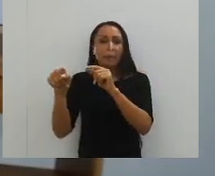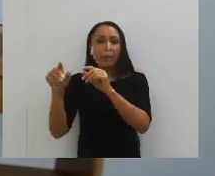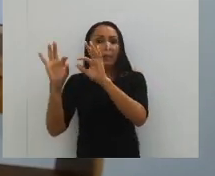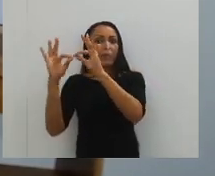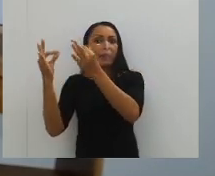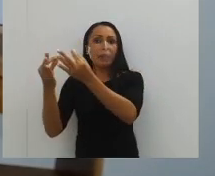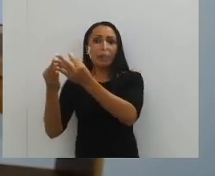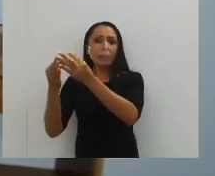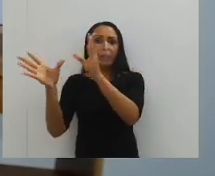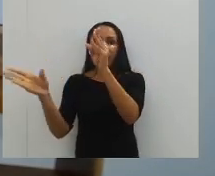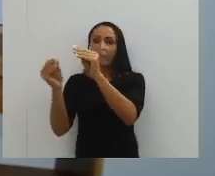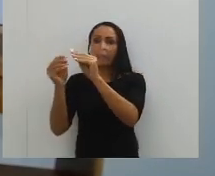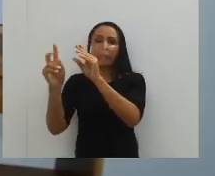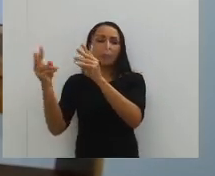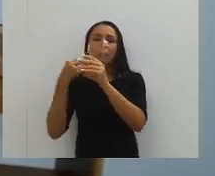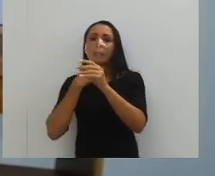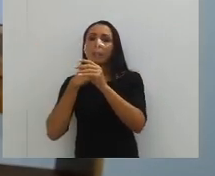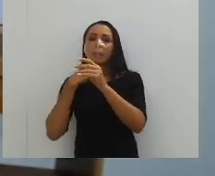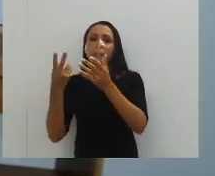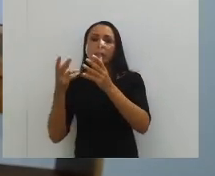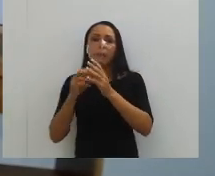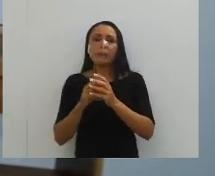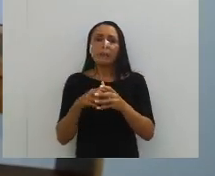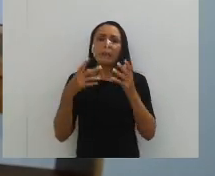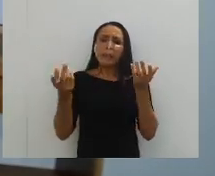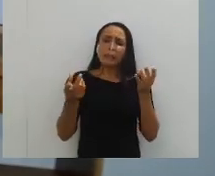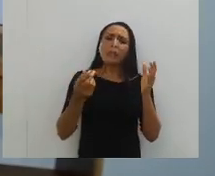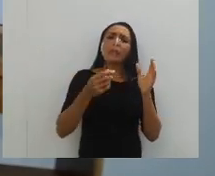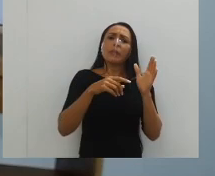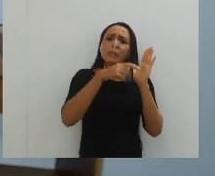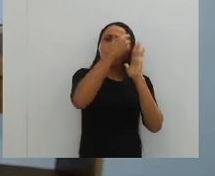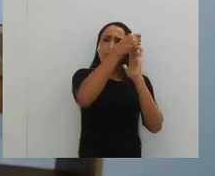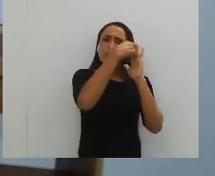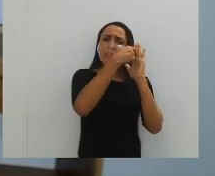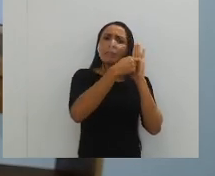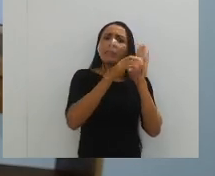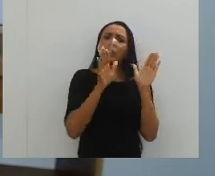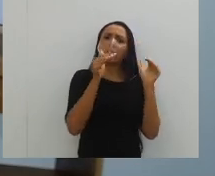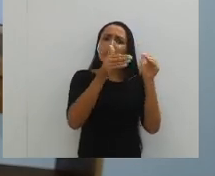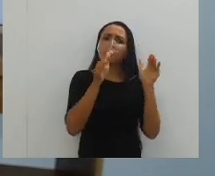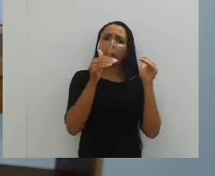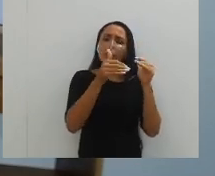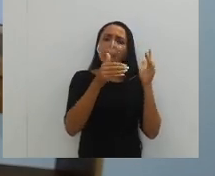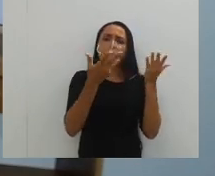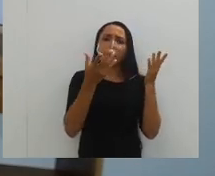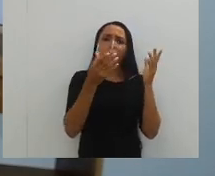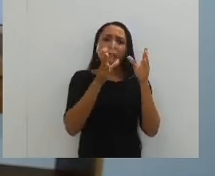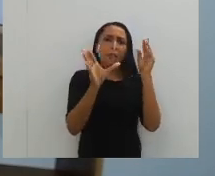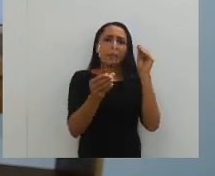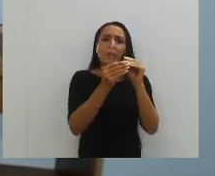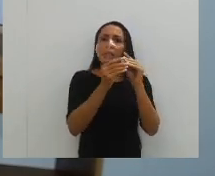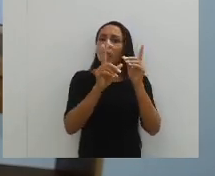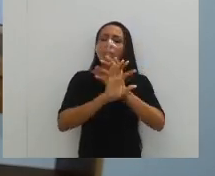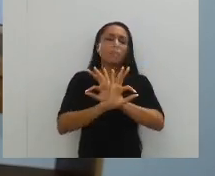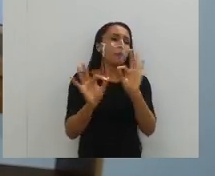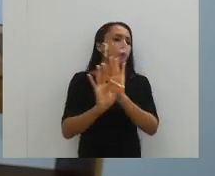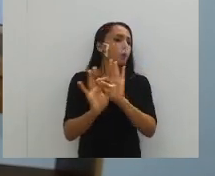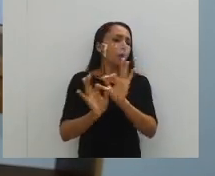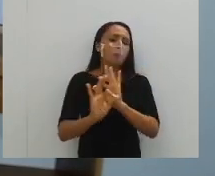mas aí no texto, Andrei, eu vou escrever 50 vezes a palavra que corresponde à espécie. Eu não posso abreviar